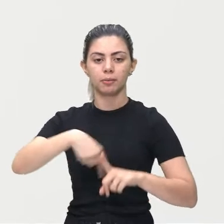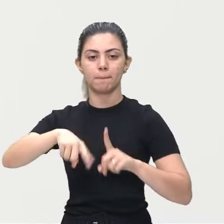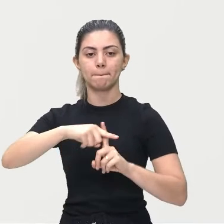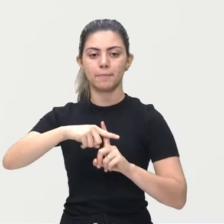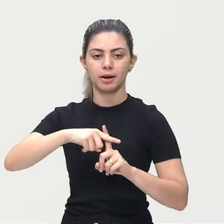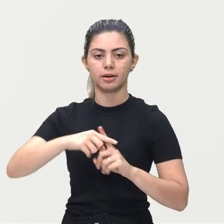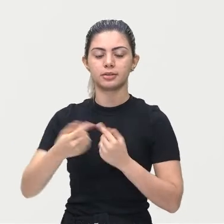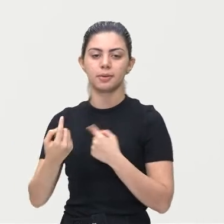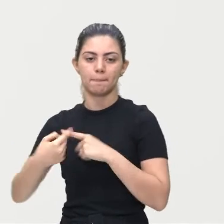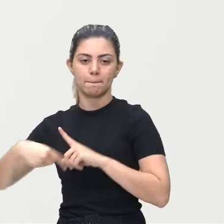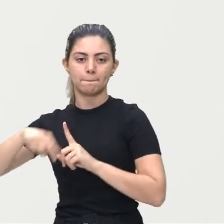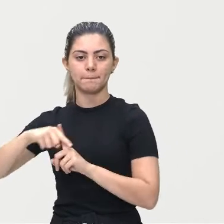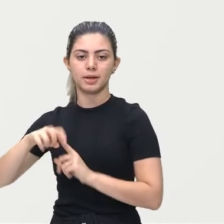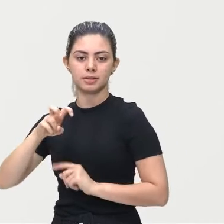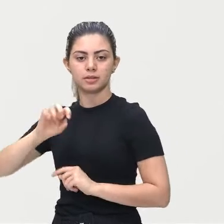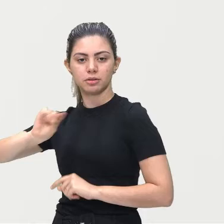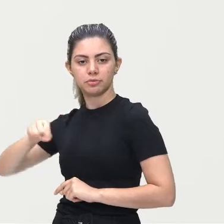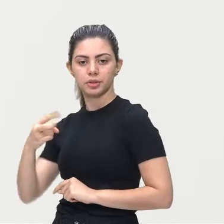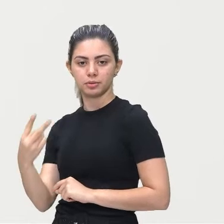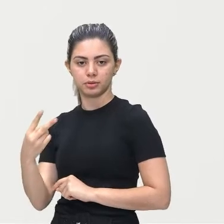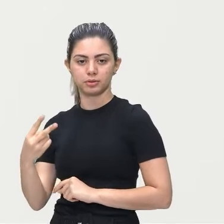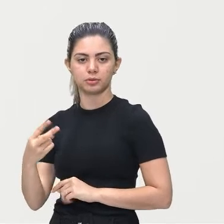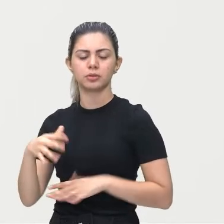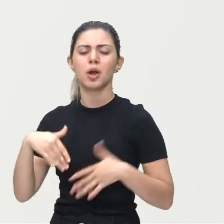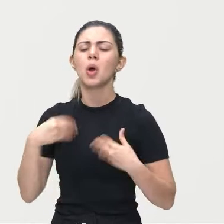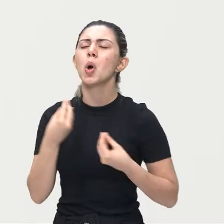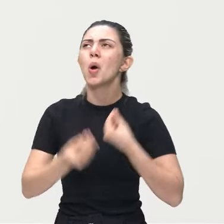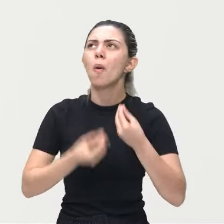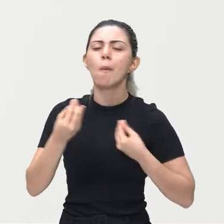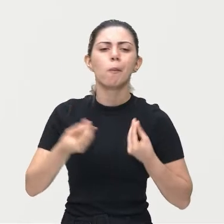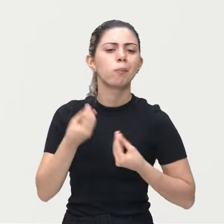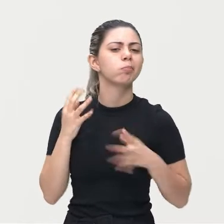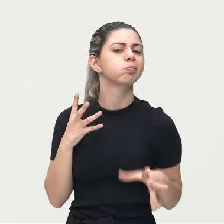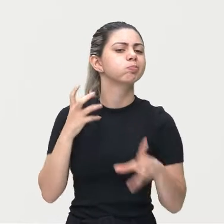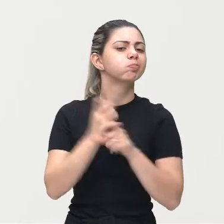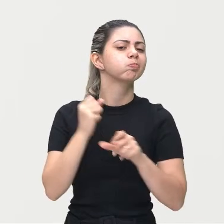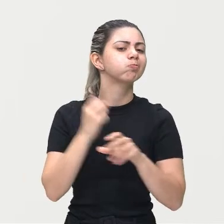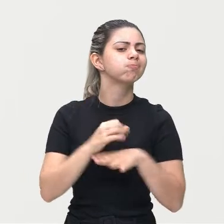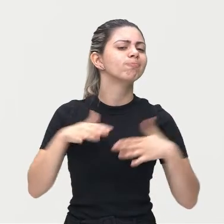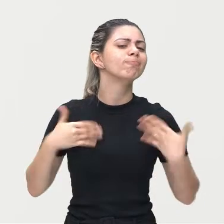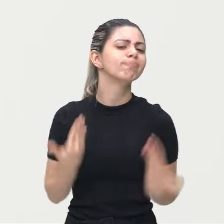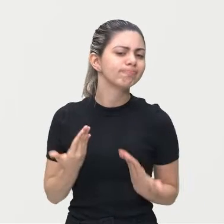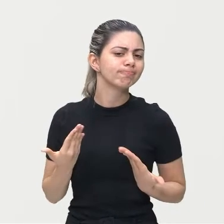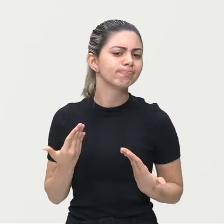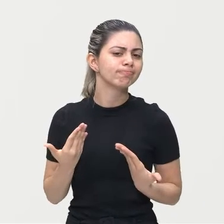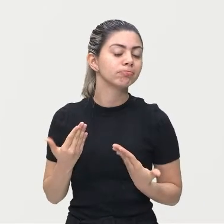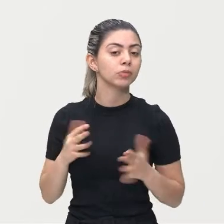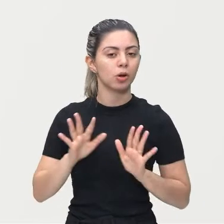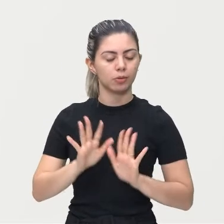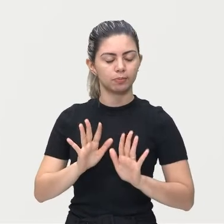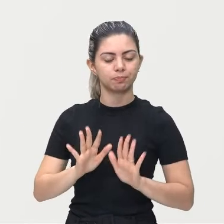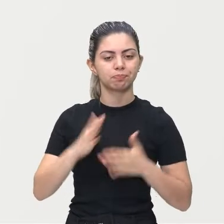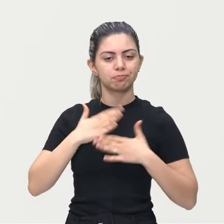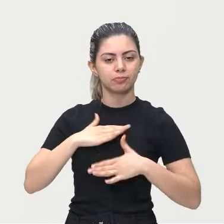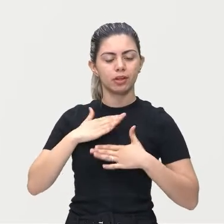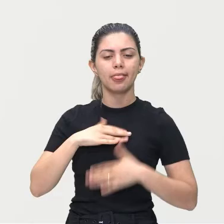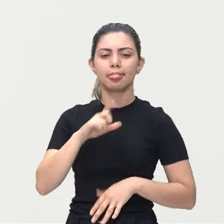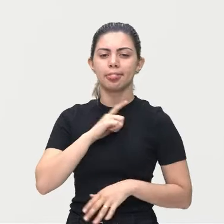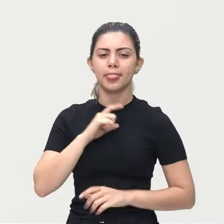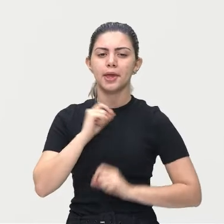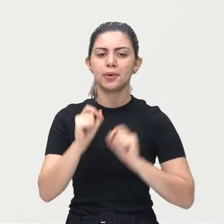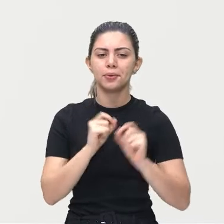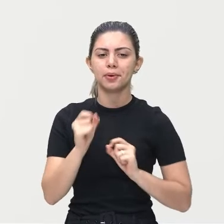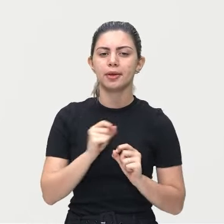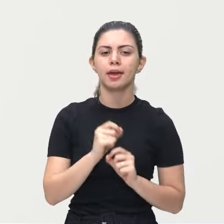mais 5,2. Como resolver esta questão aqui? Ora, nós estamos diante de